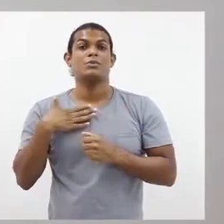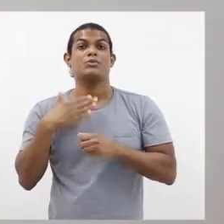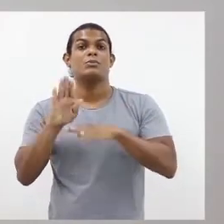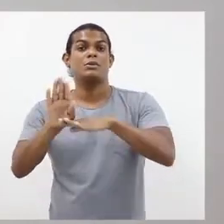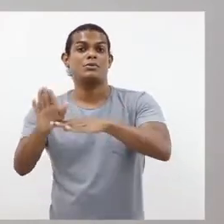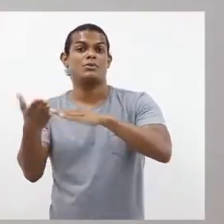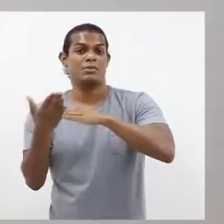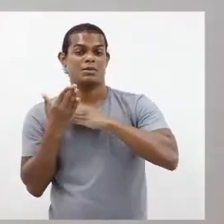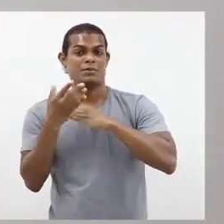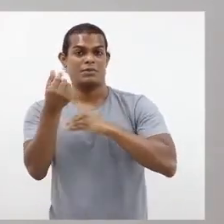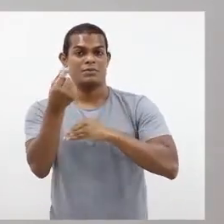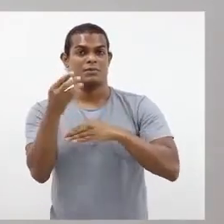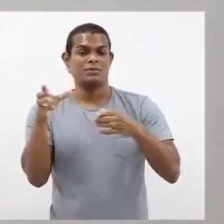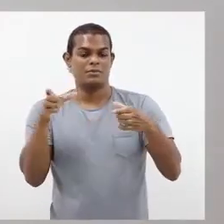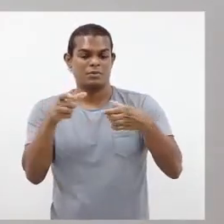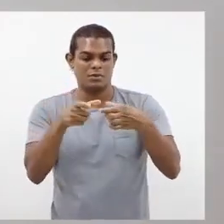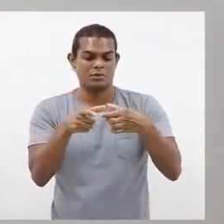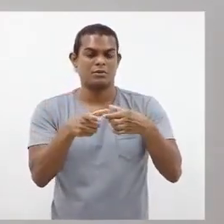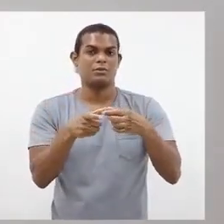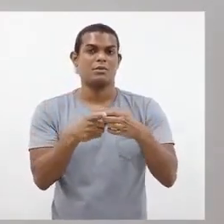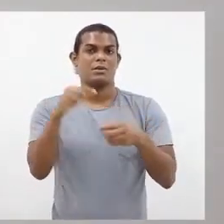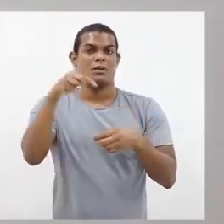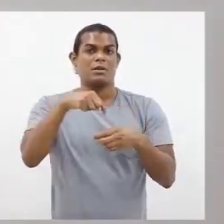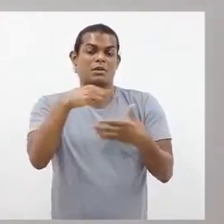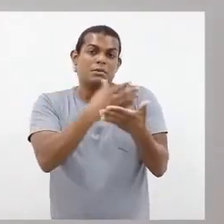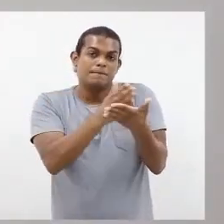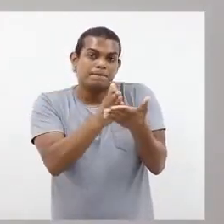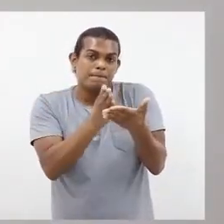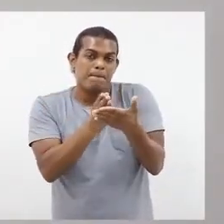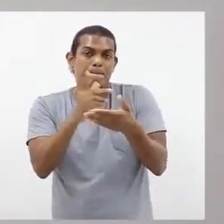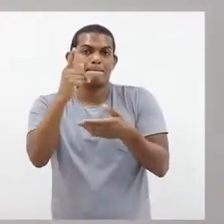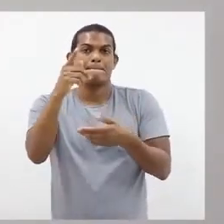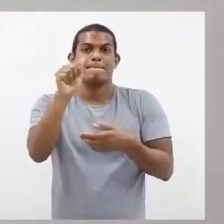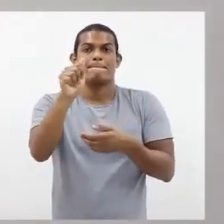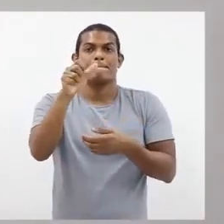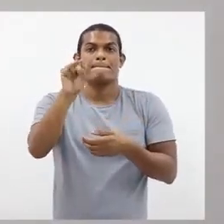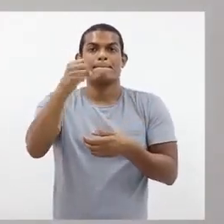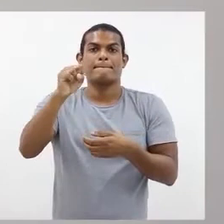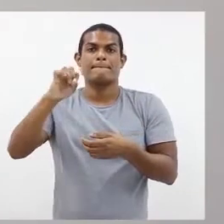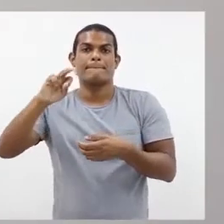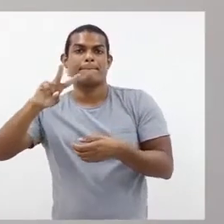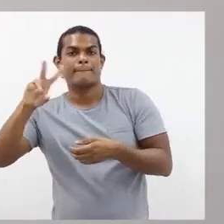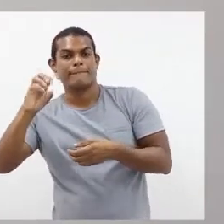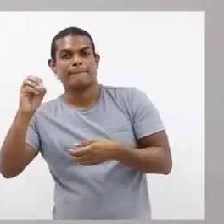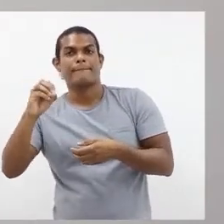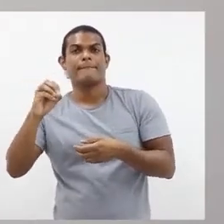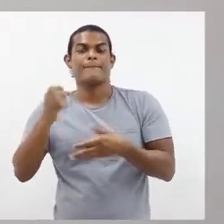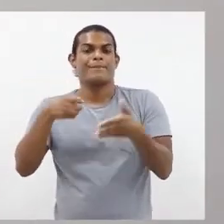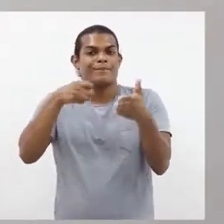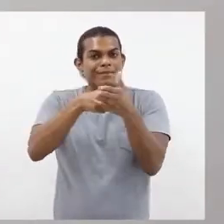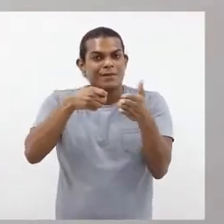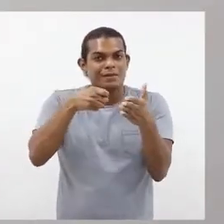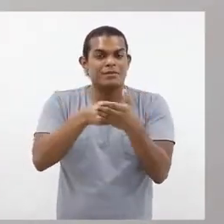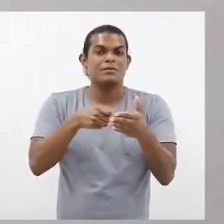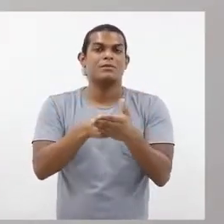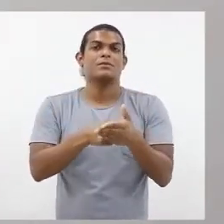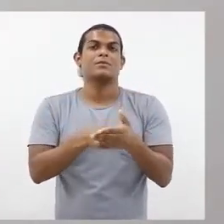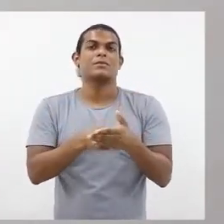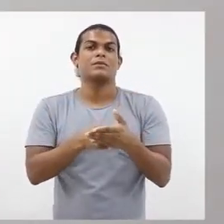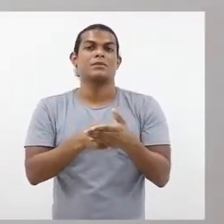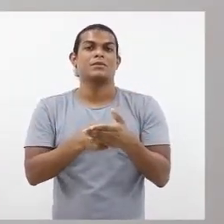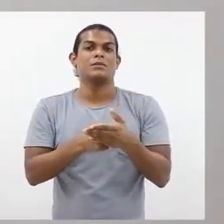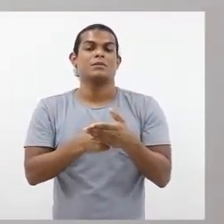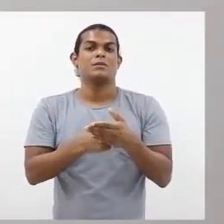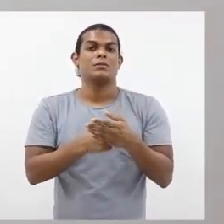Ok? Essa é a parte do passivo que a gente chama de passivo exigível. Na